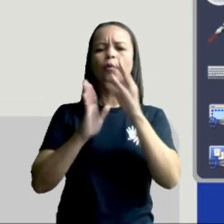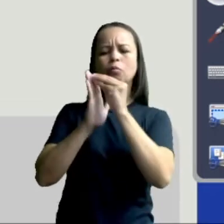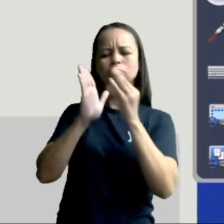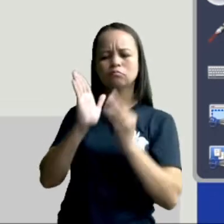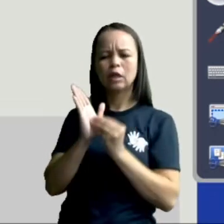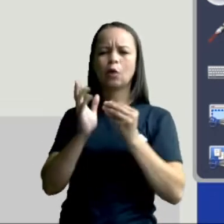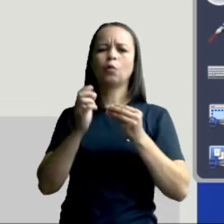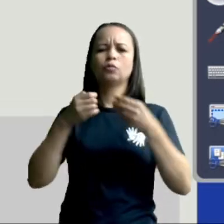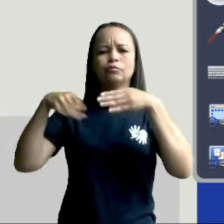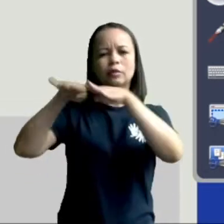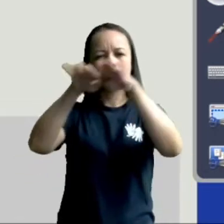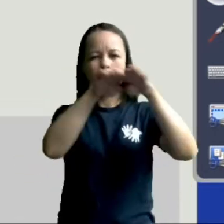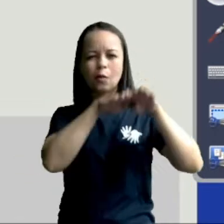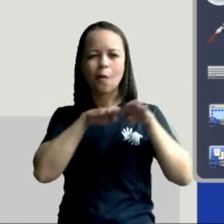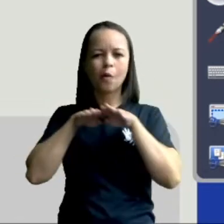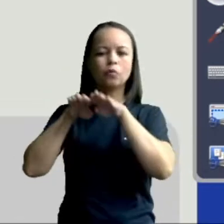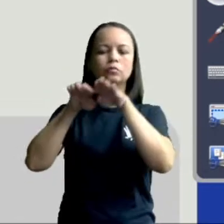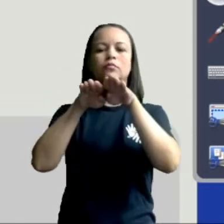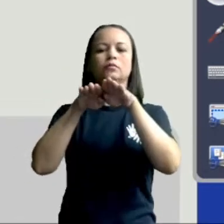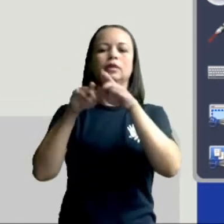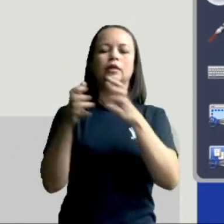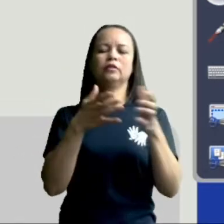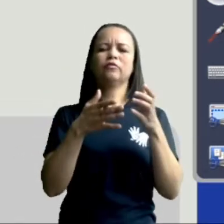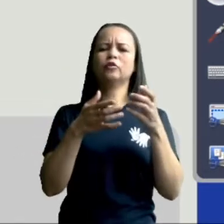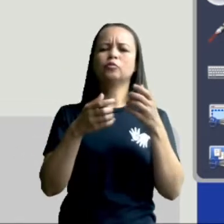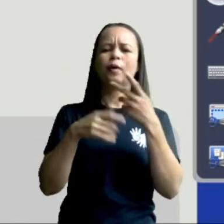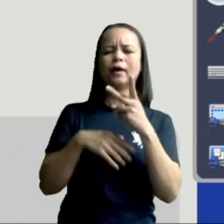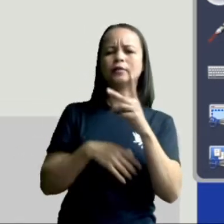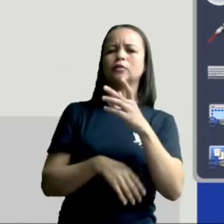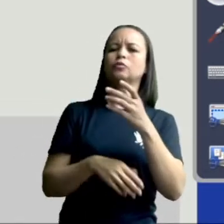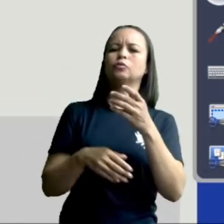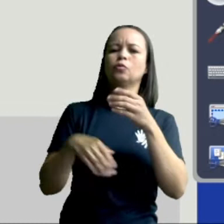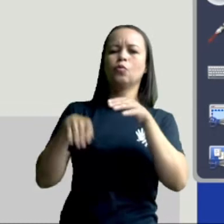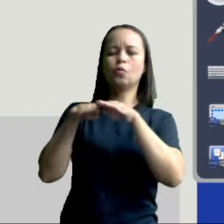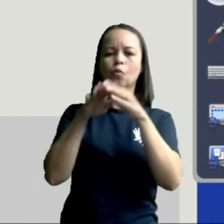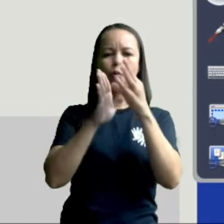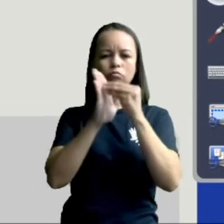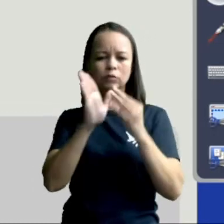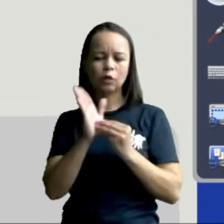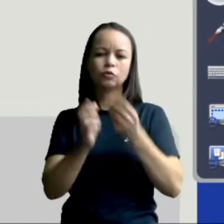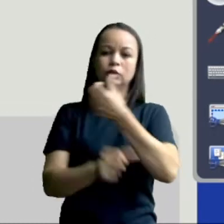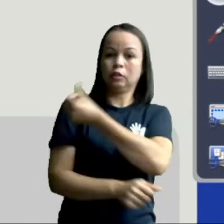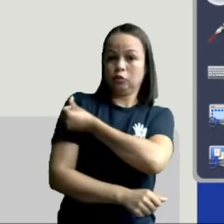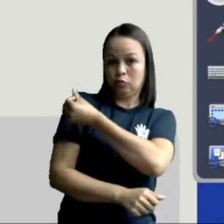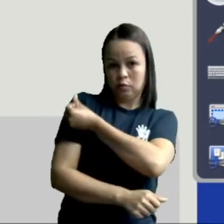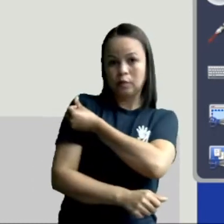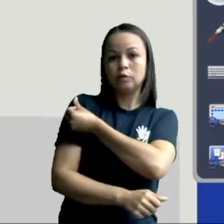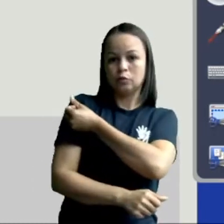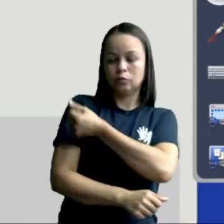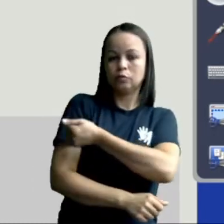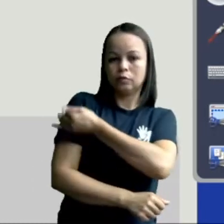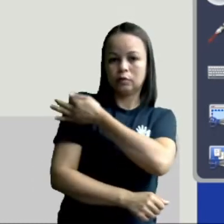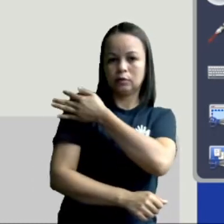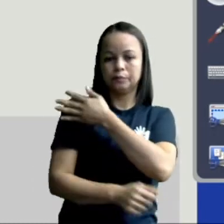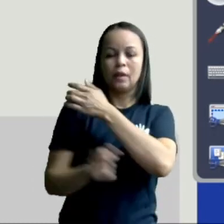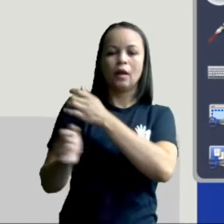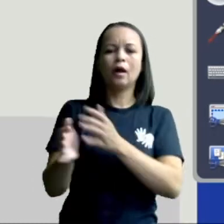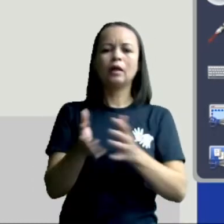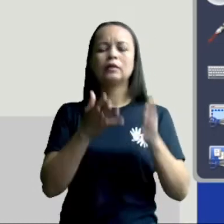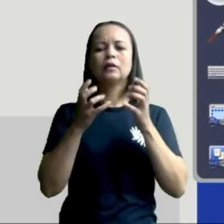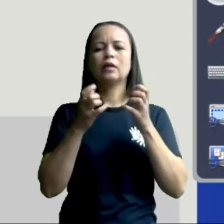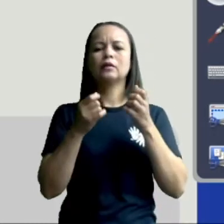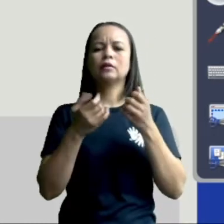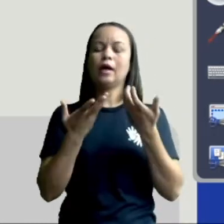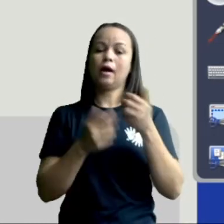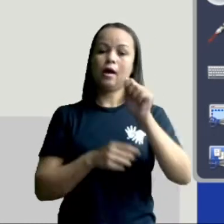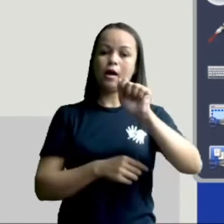igualdade faz parte do conteúdo do 6º ano, do ensino médio. Traz as ideias iniciais da álgebra,